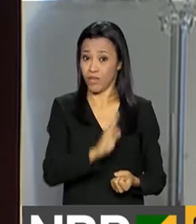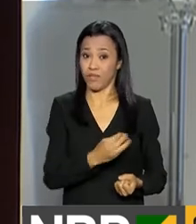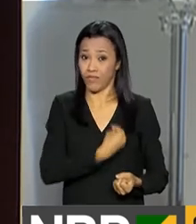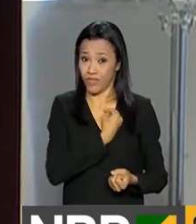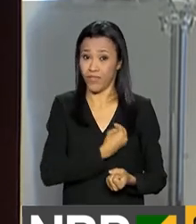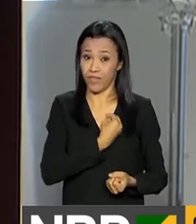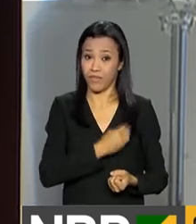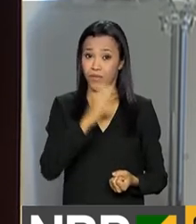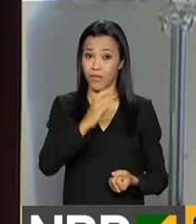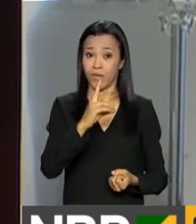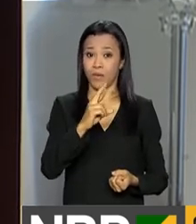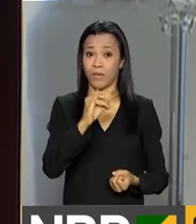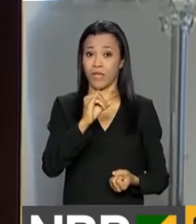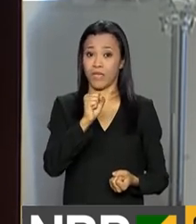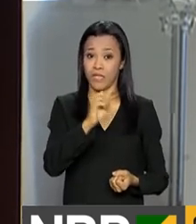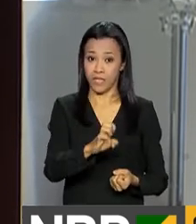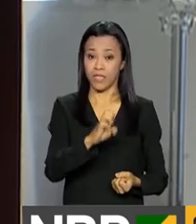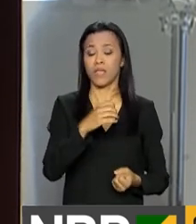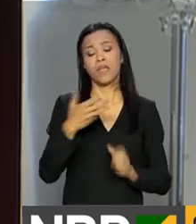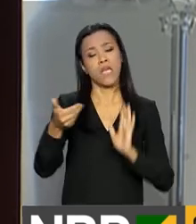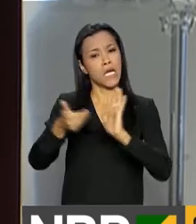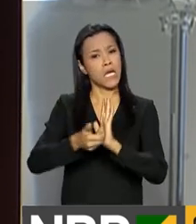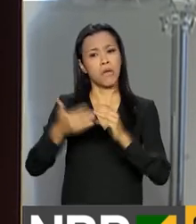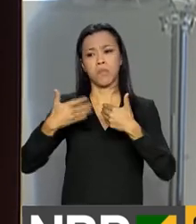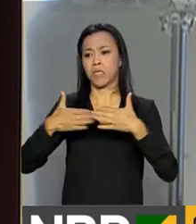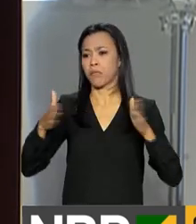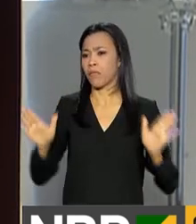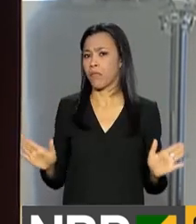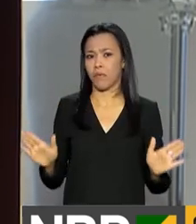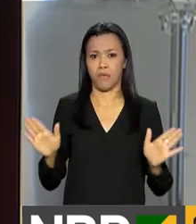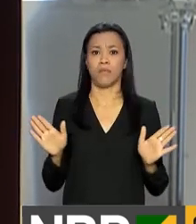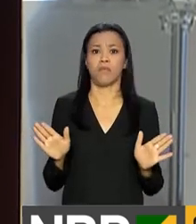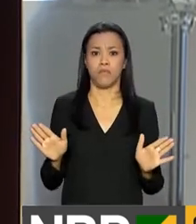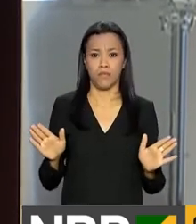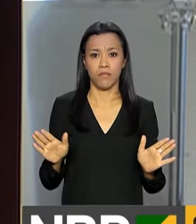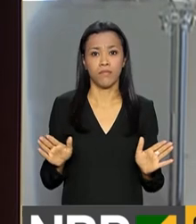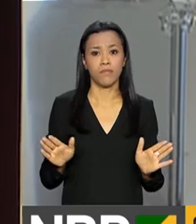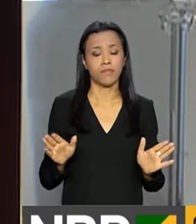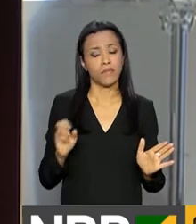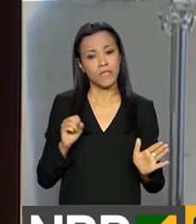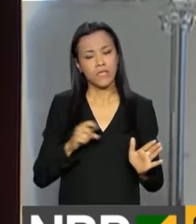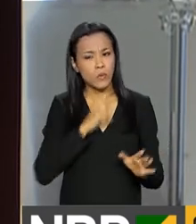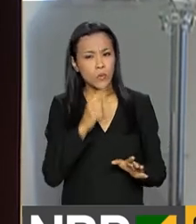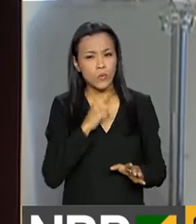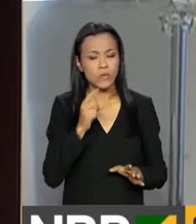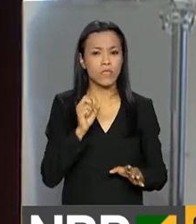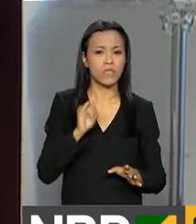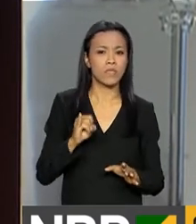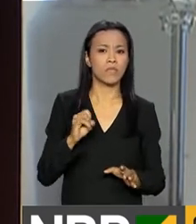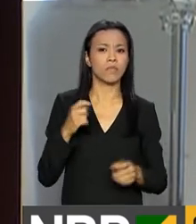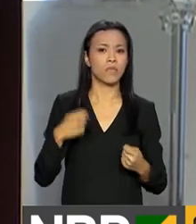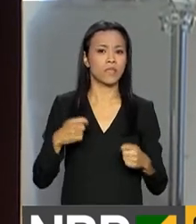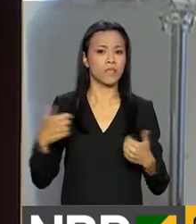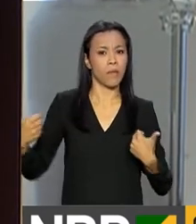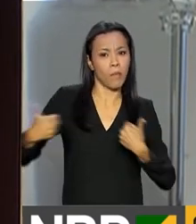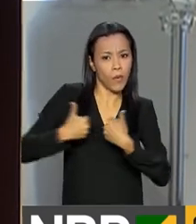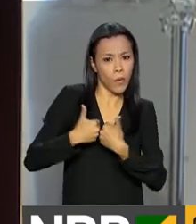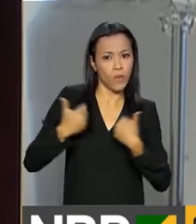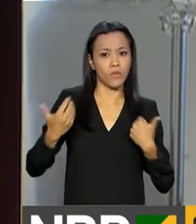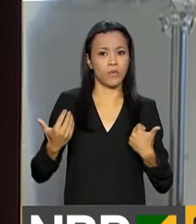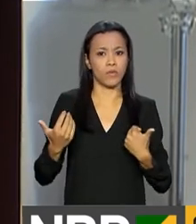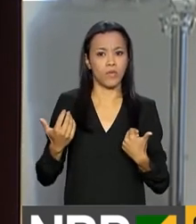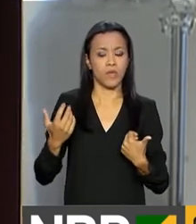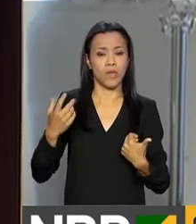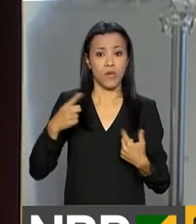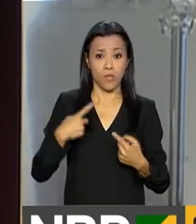dos Deputados, eu não tenho dúvida, está aberta. Muitas vezes tem dúvidas se devem estar próximo do Parlamento, por